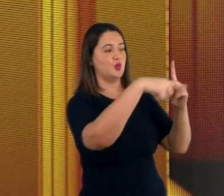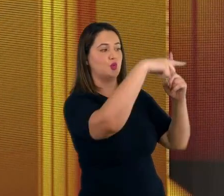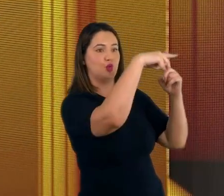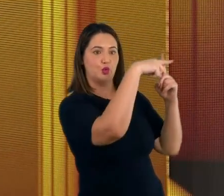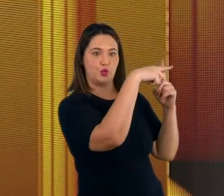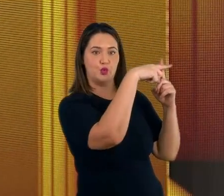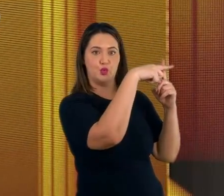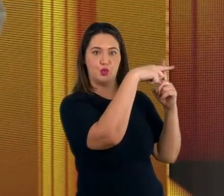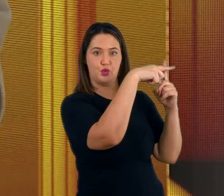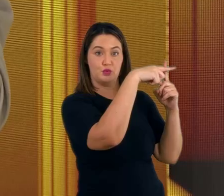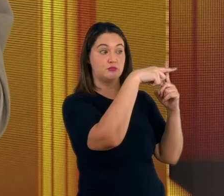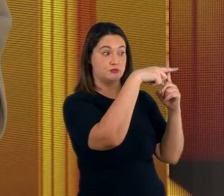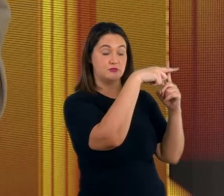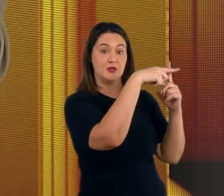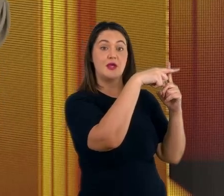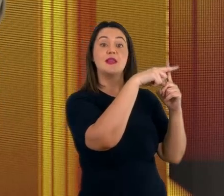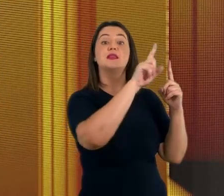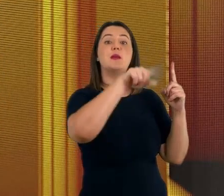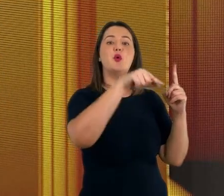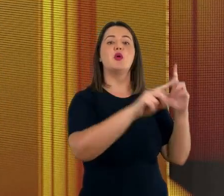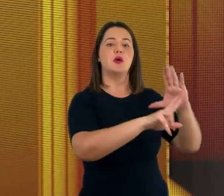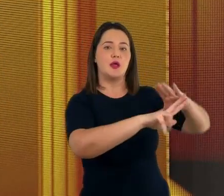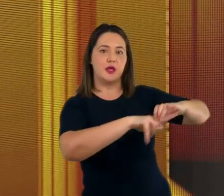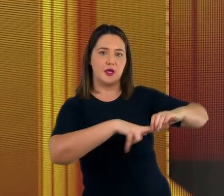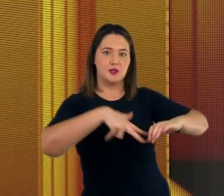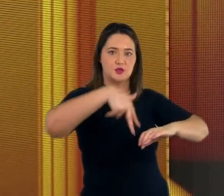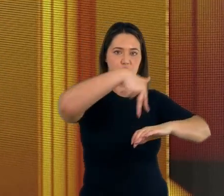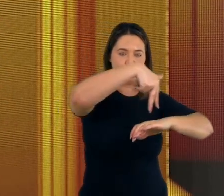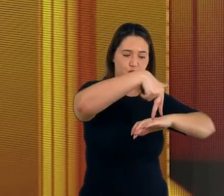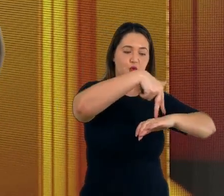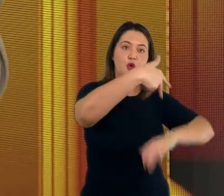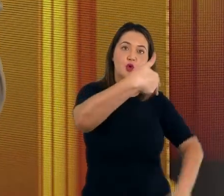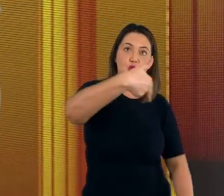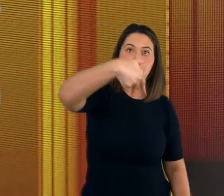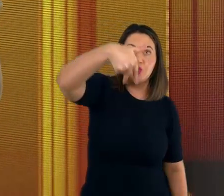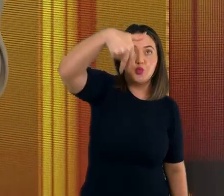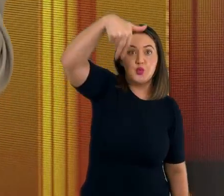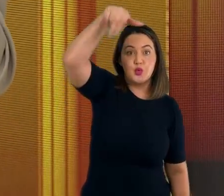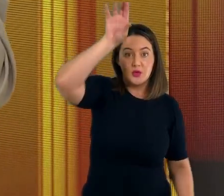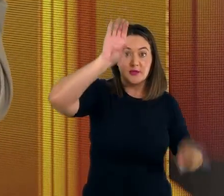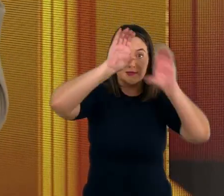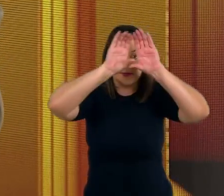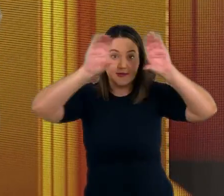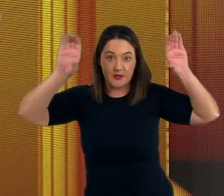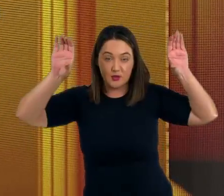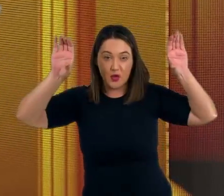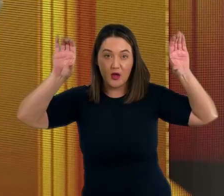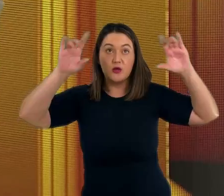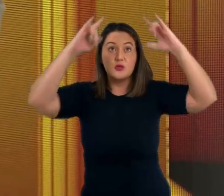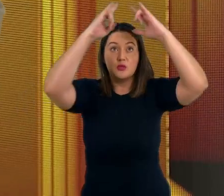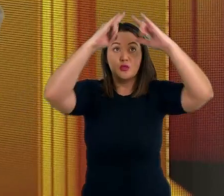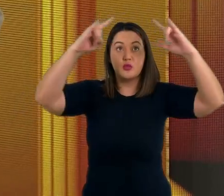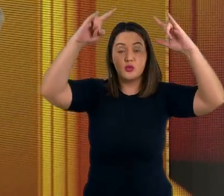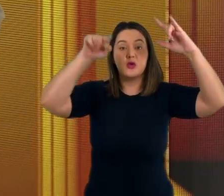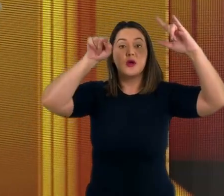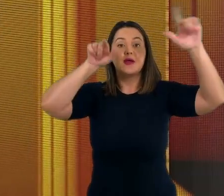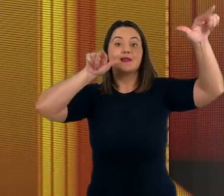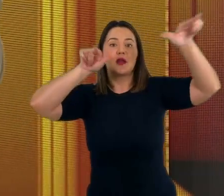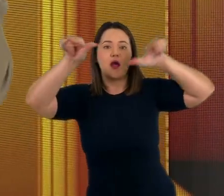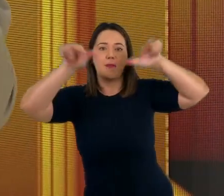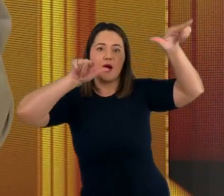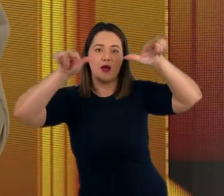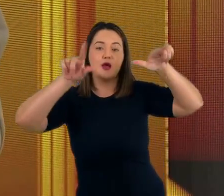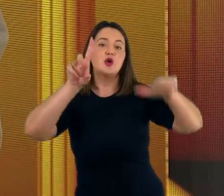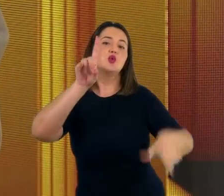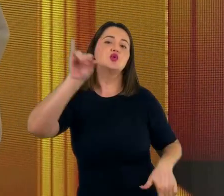morrer na cruz do Calvário, foi ao santuário celestial oficiar como sumo sacerdote no nosso lugar e